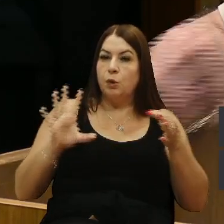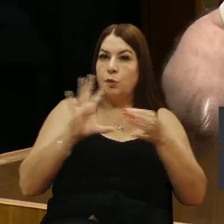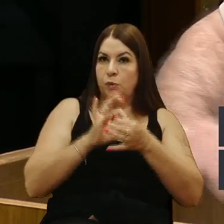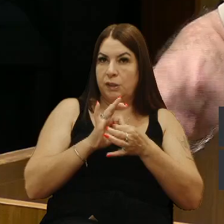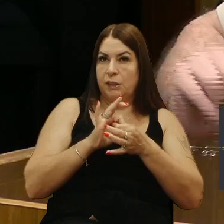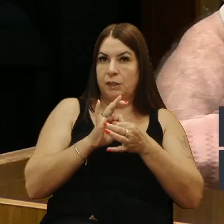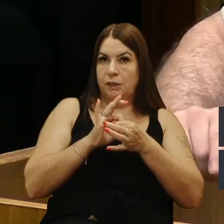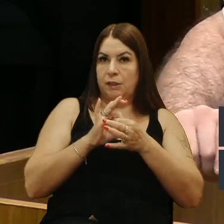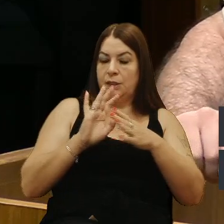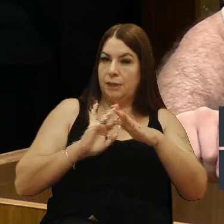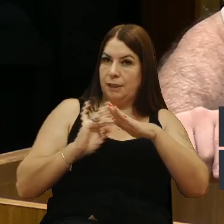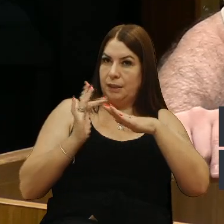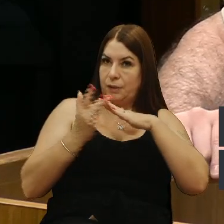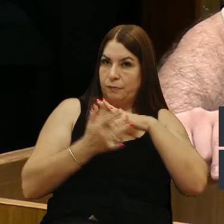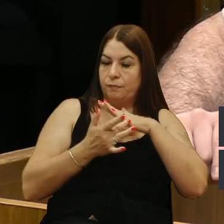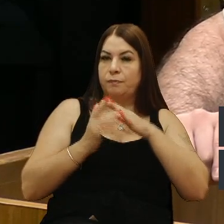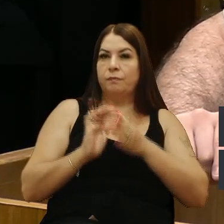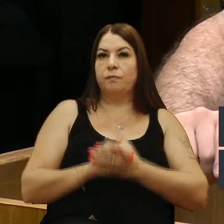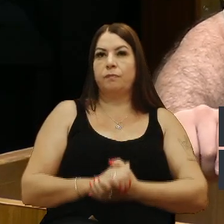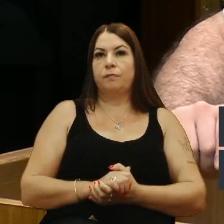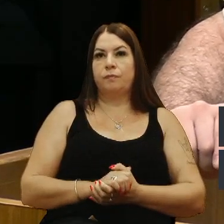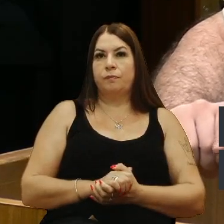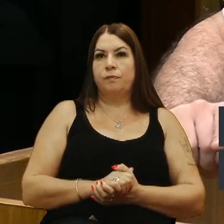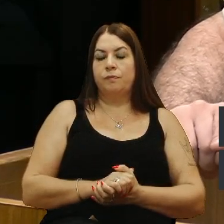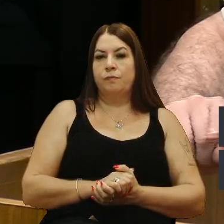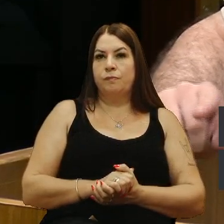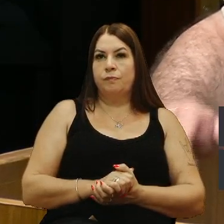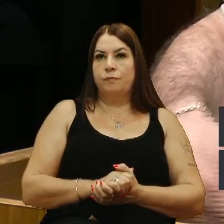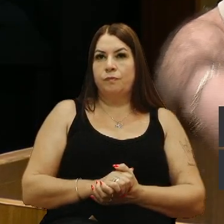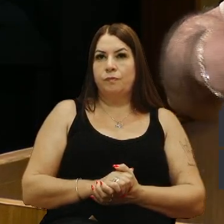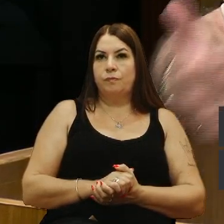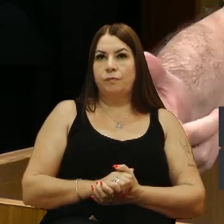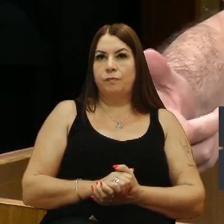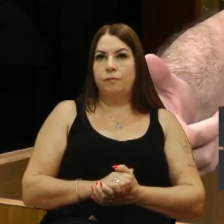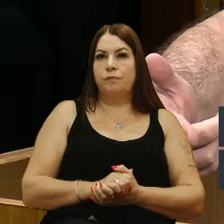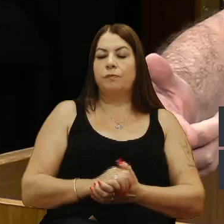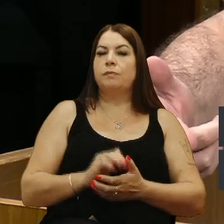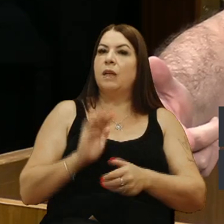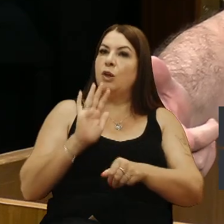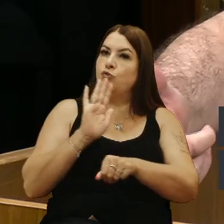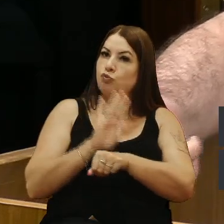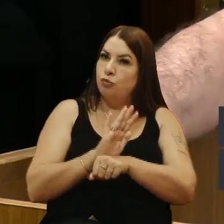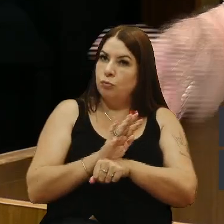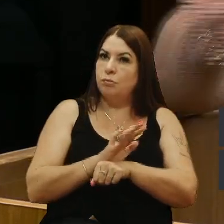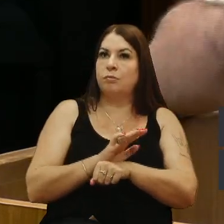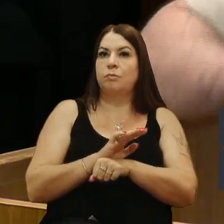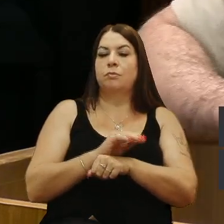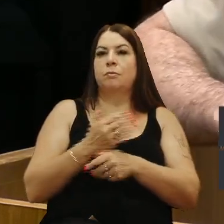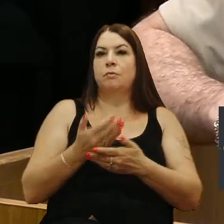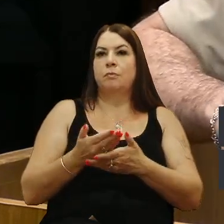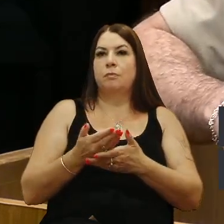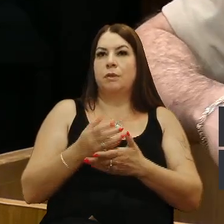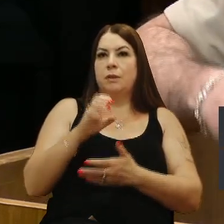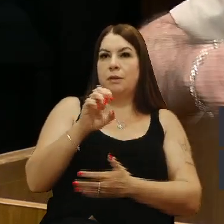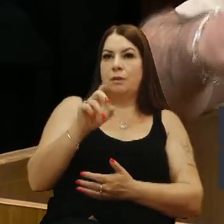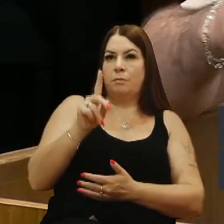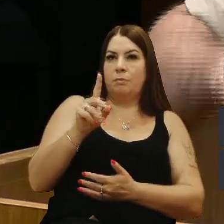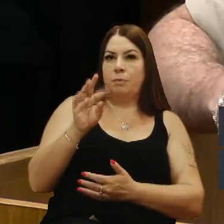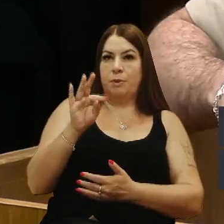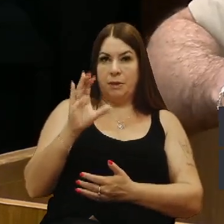associado às redes sociais, elas auxiliam tanto a